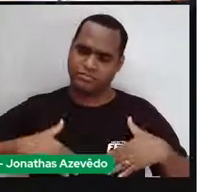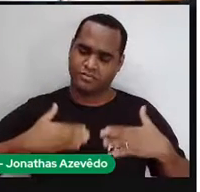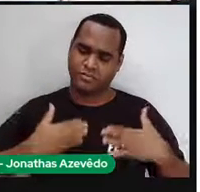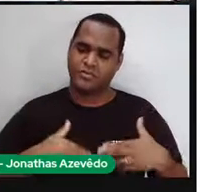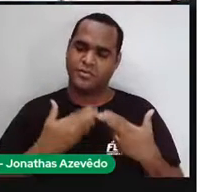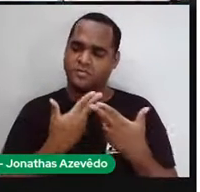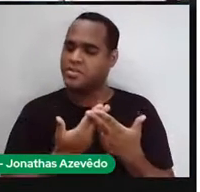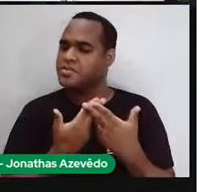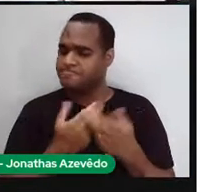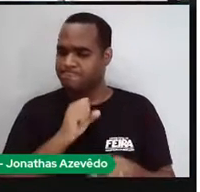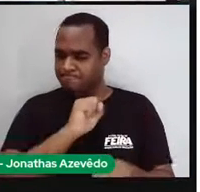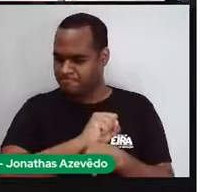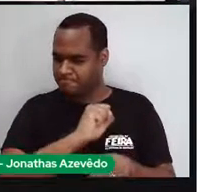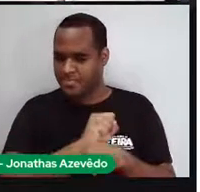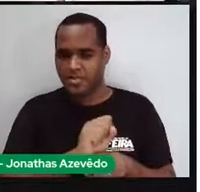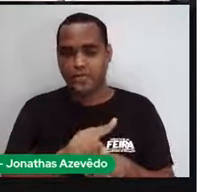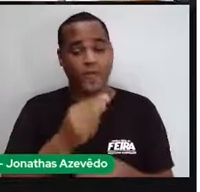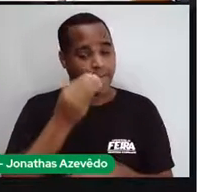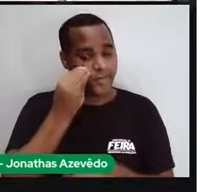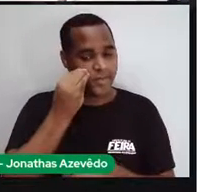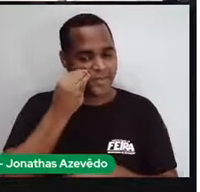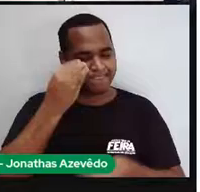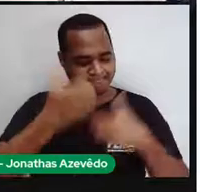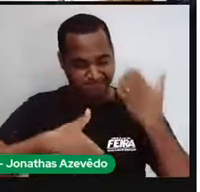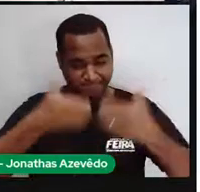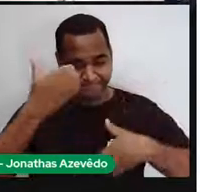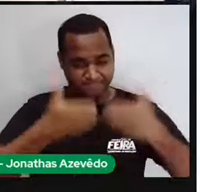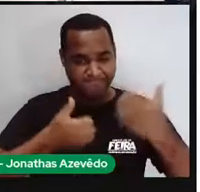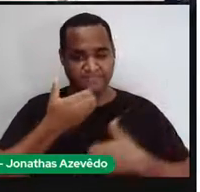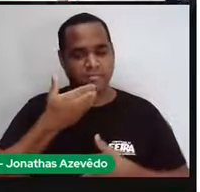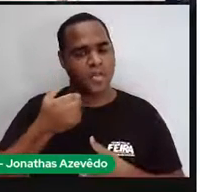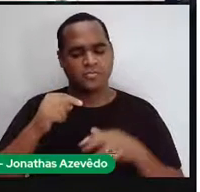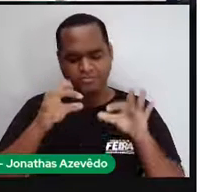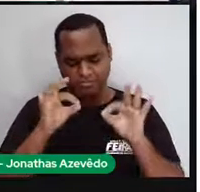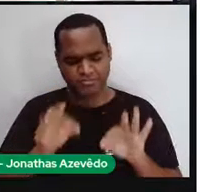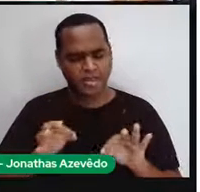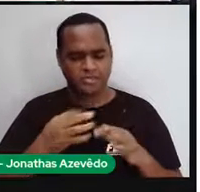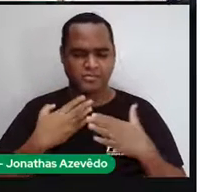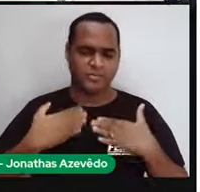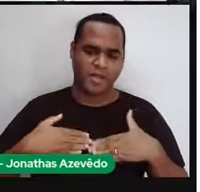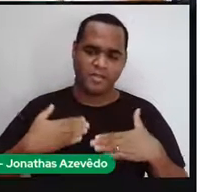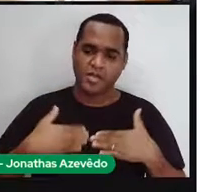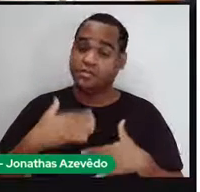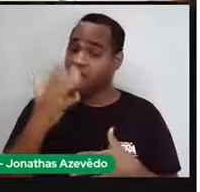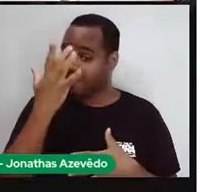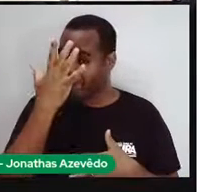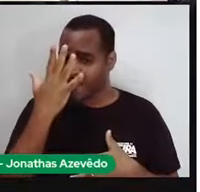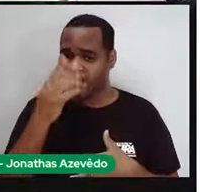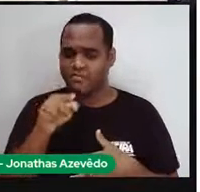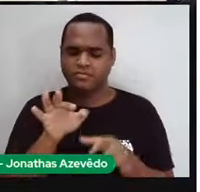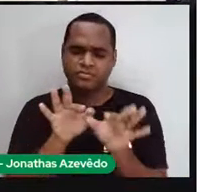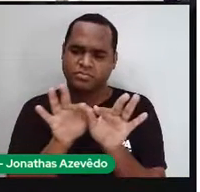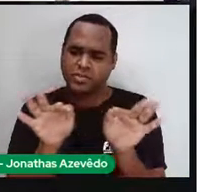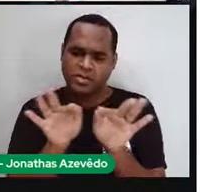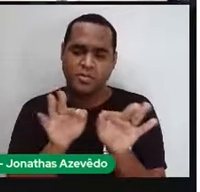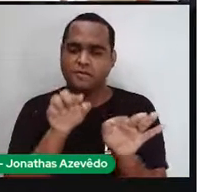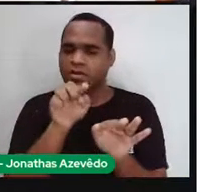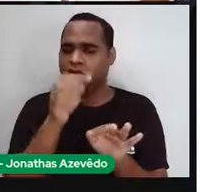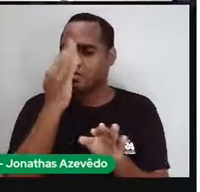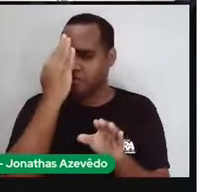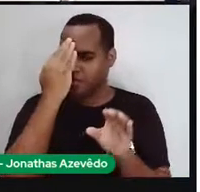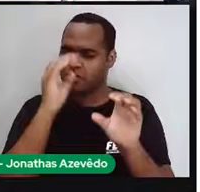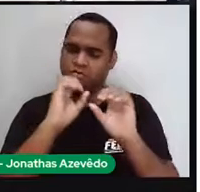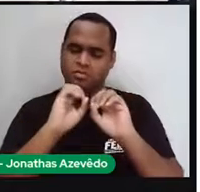quê aqui a gente vai tentar mostrar isso da melhor maneira possível da forma que talvez seja mais simples